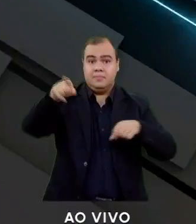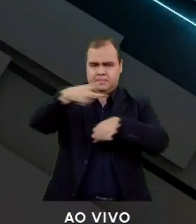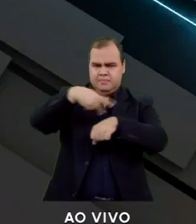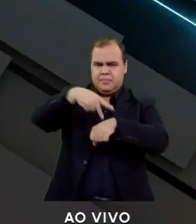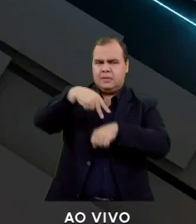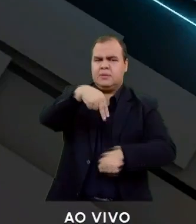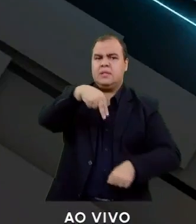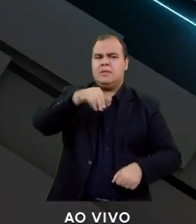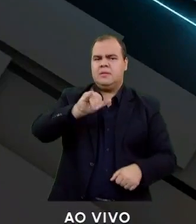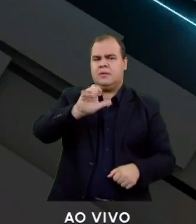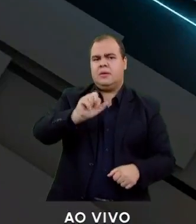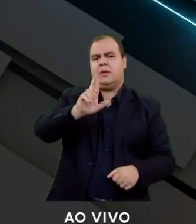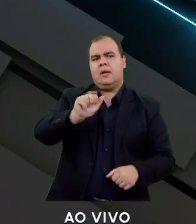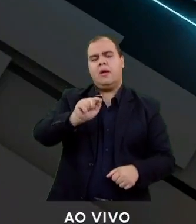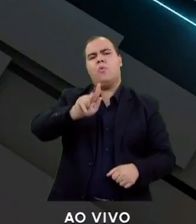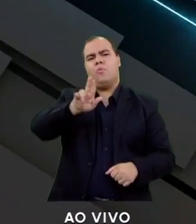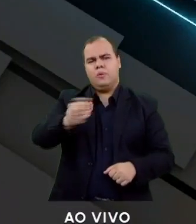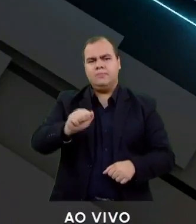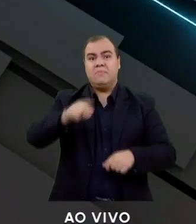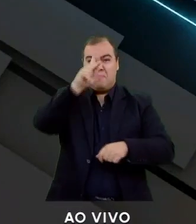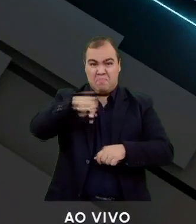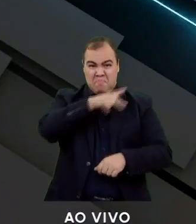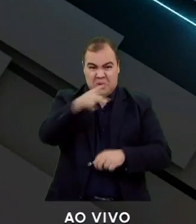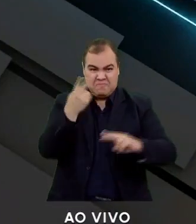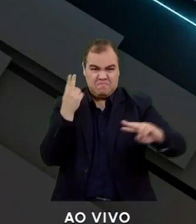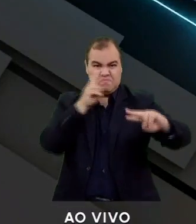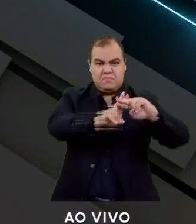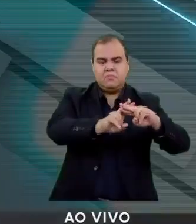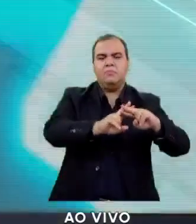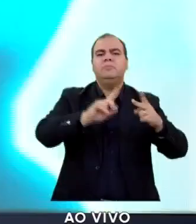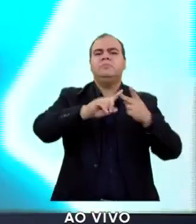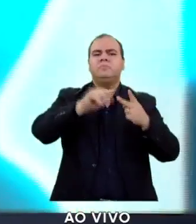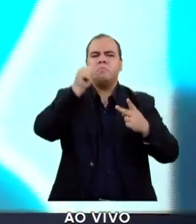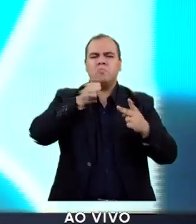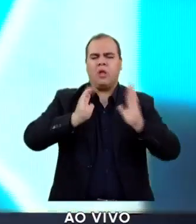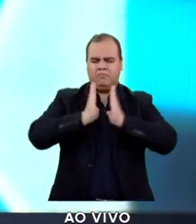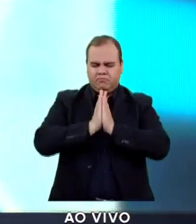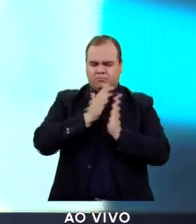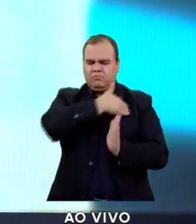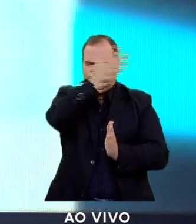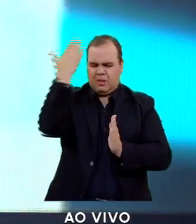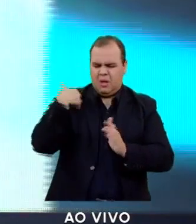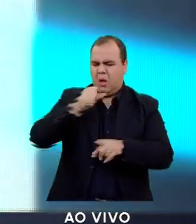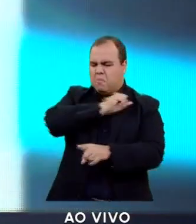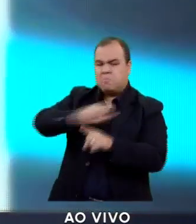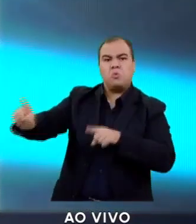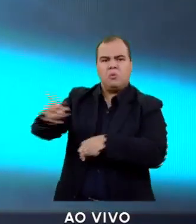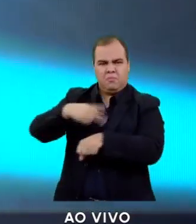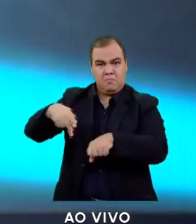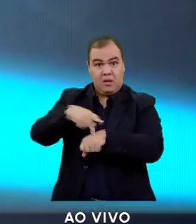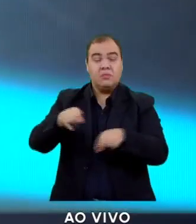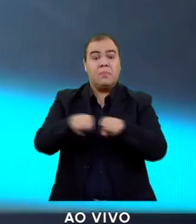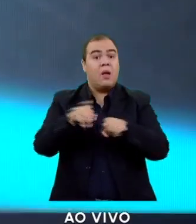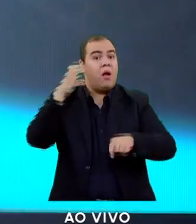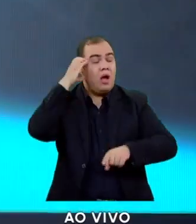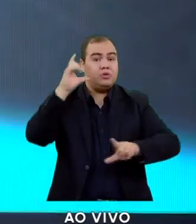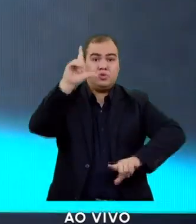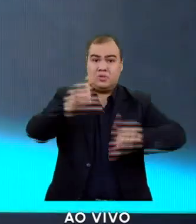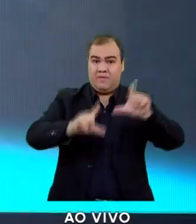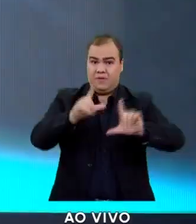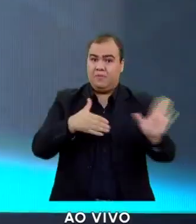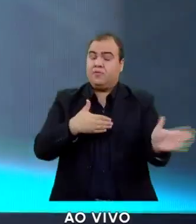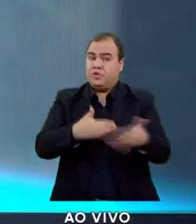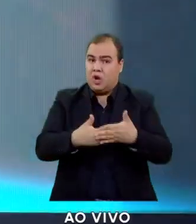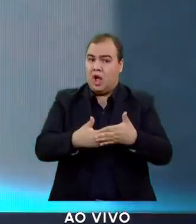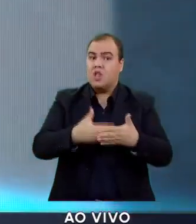onde Padre são presos freiras são expulsas do país e rádios e televisões são fechadas e o